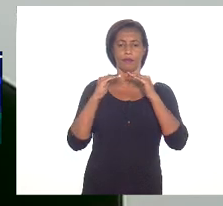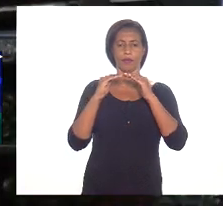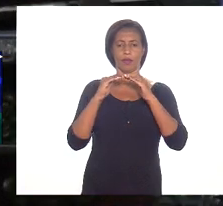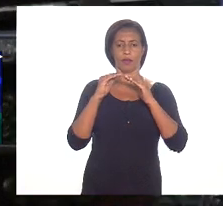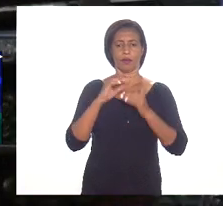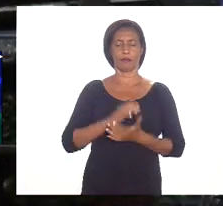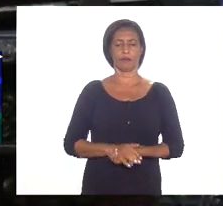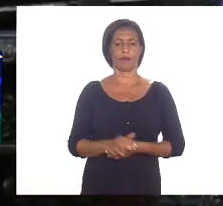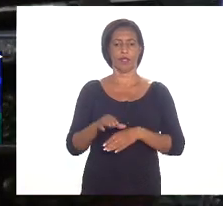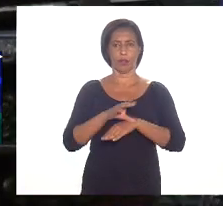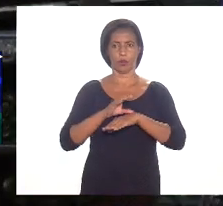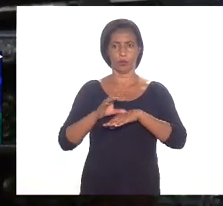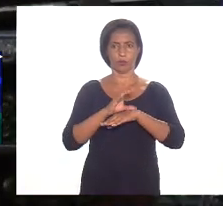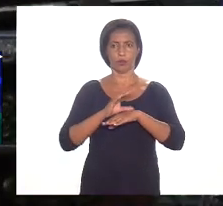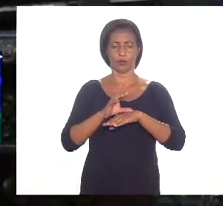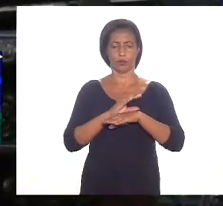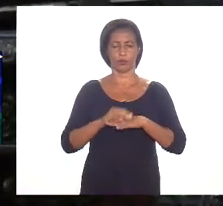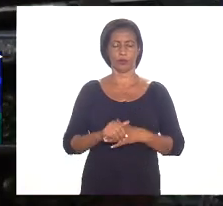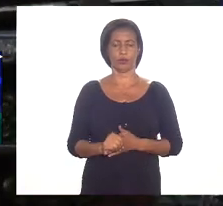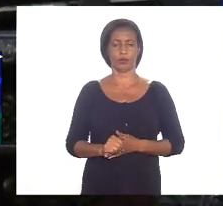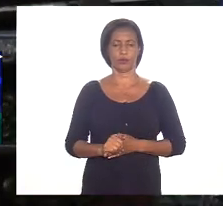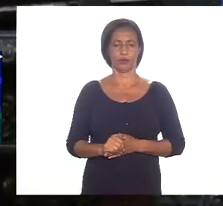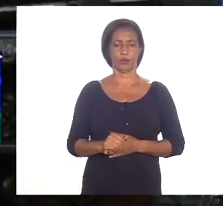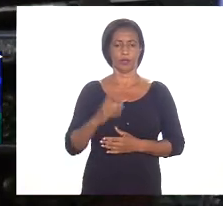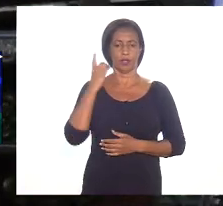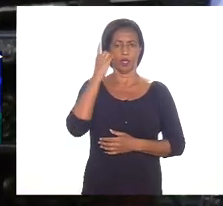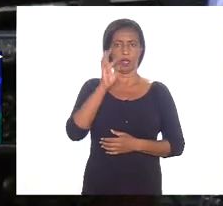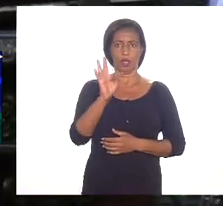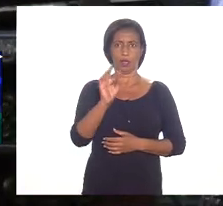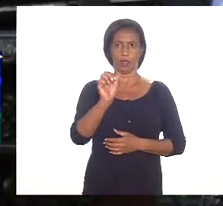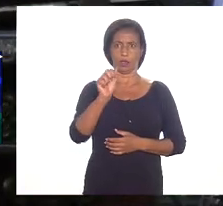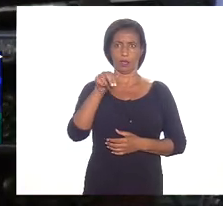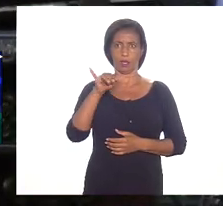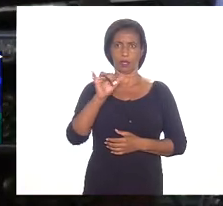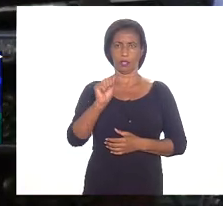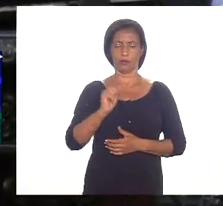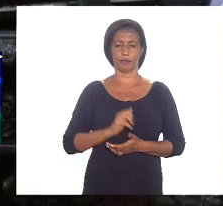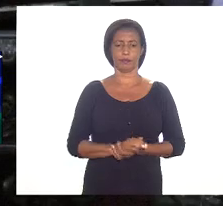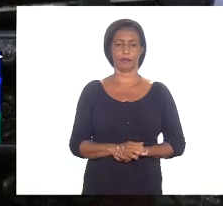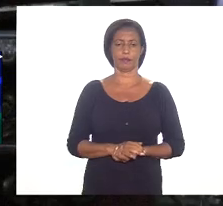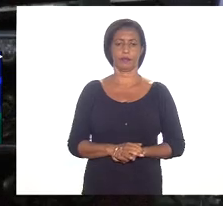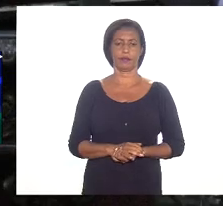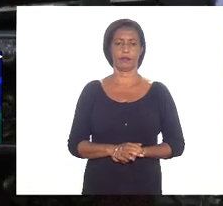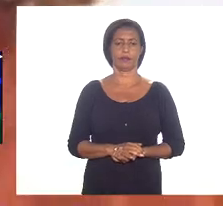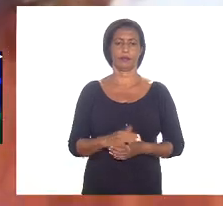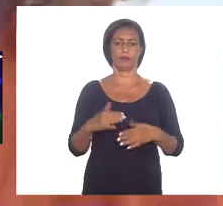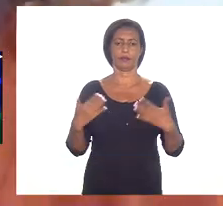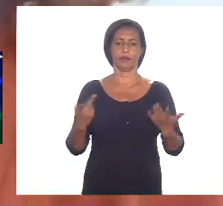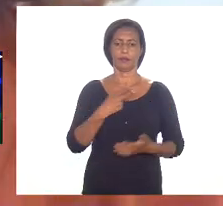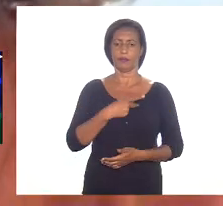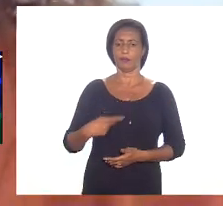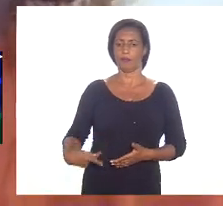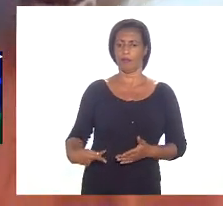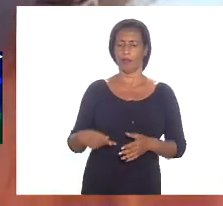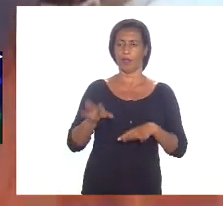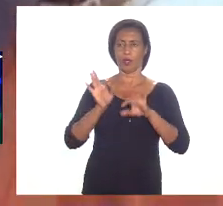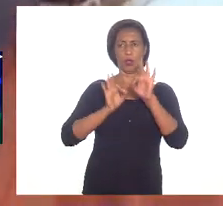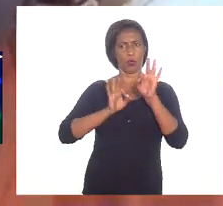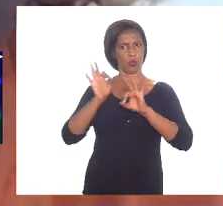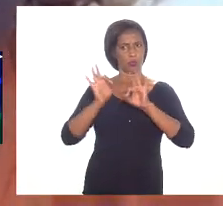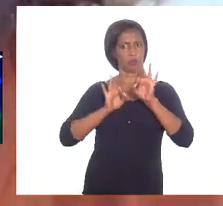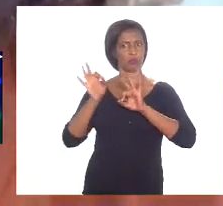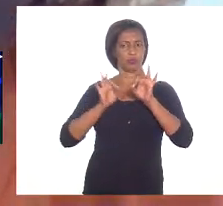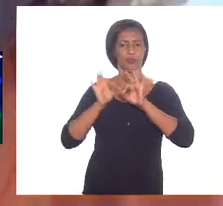ela começou em defesa de direitos humanos adaptar Dani Monteiro o presidente o projeto é